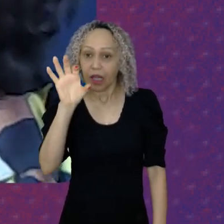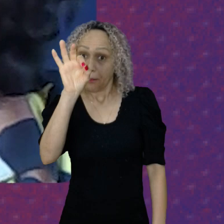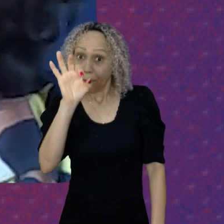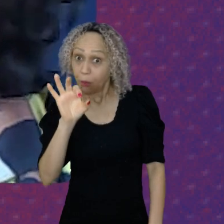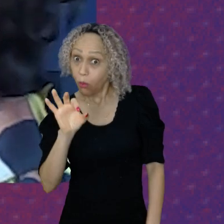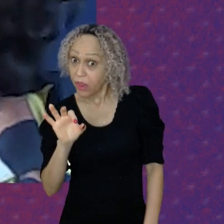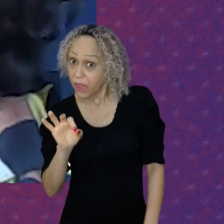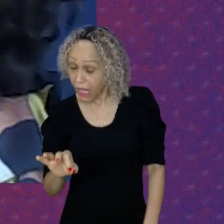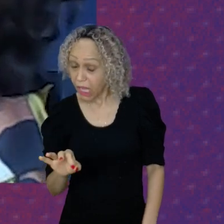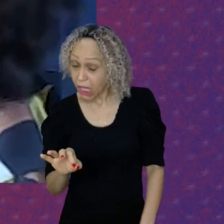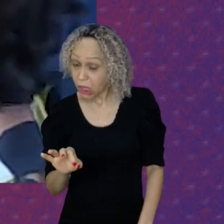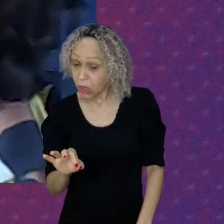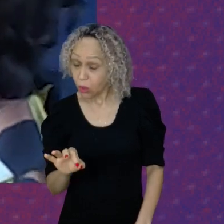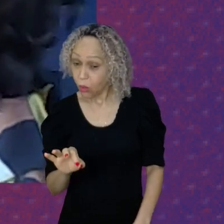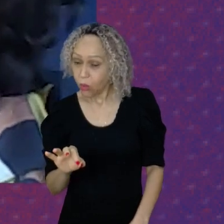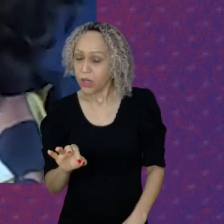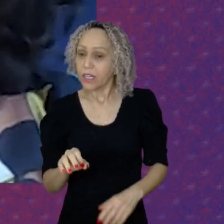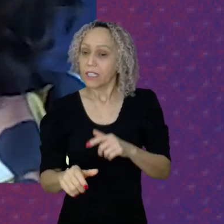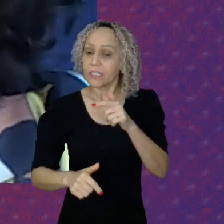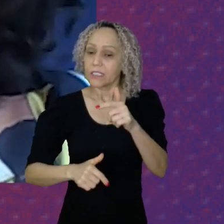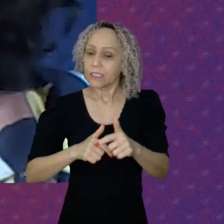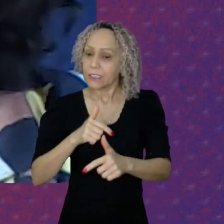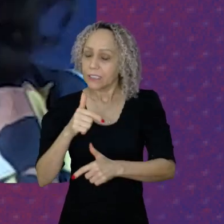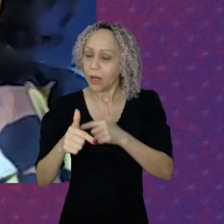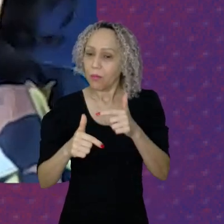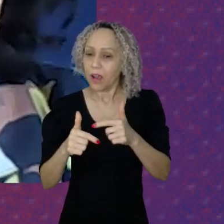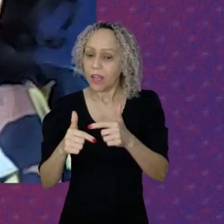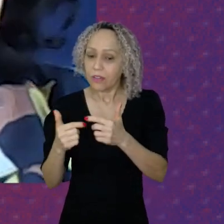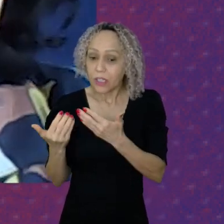às mulheres vítimas de violência.